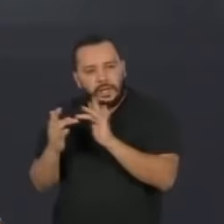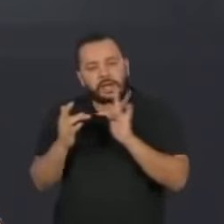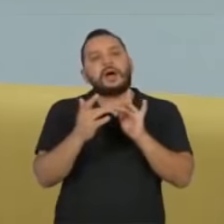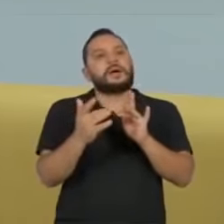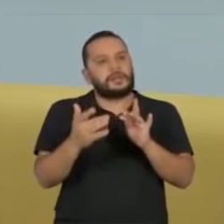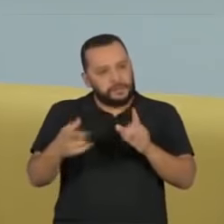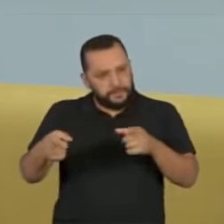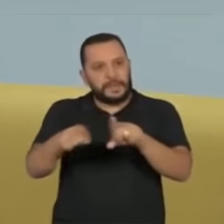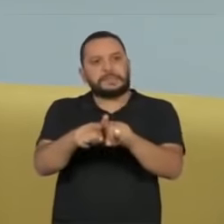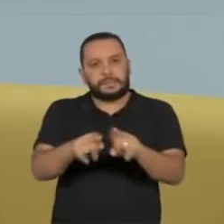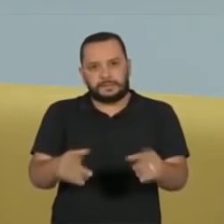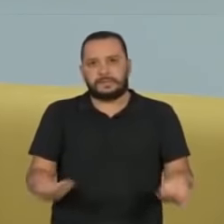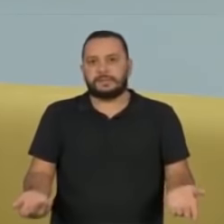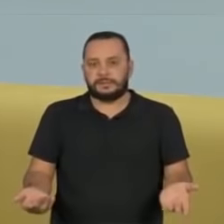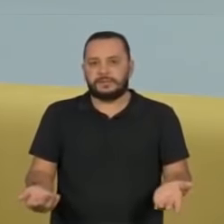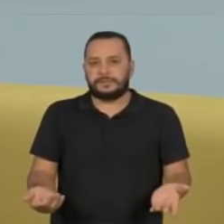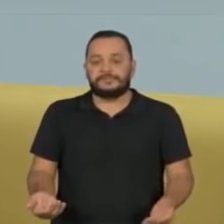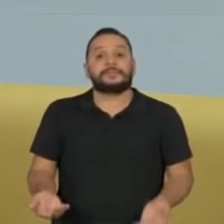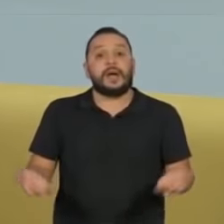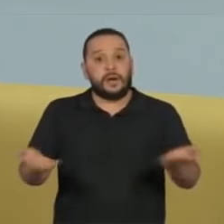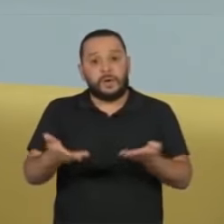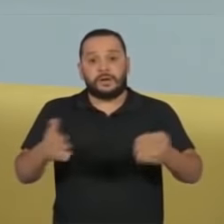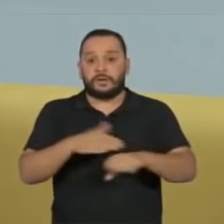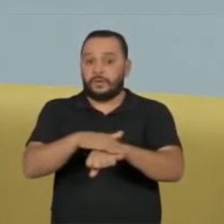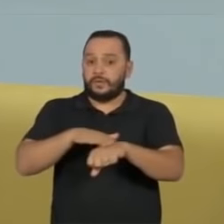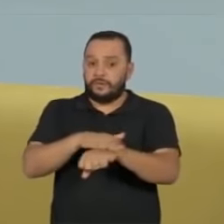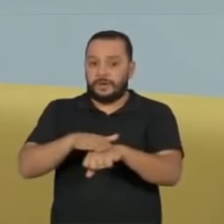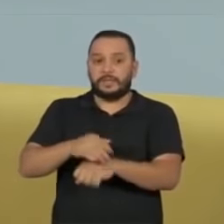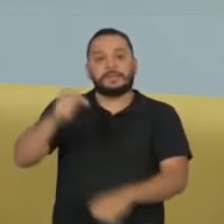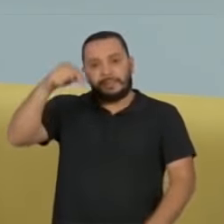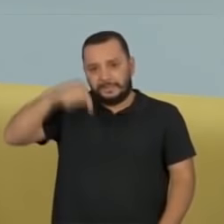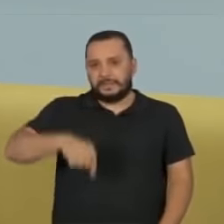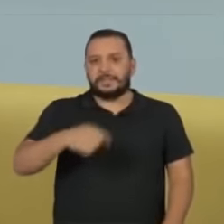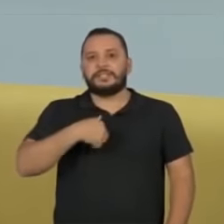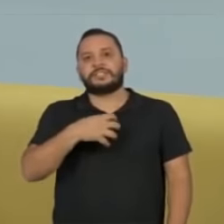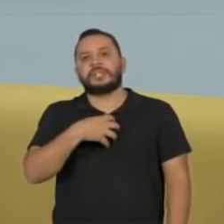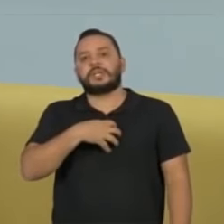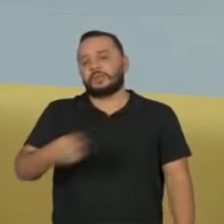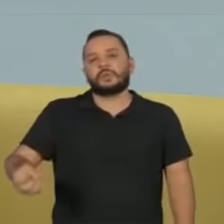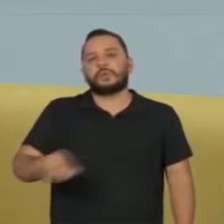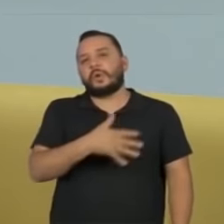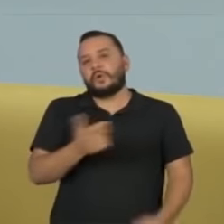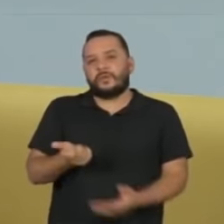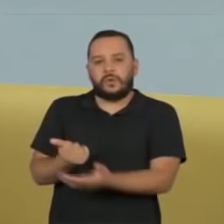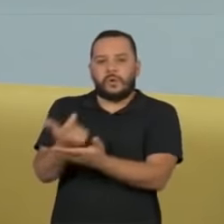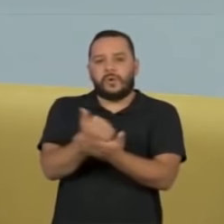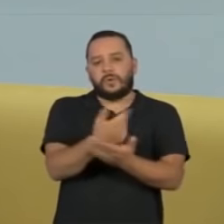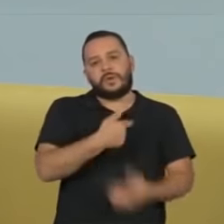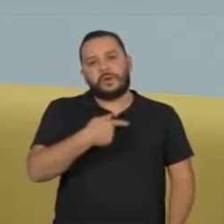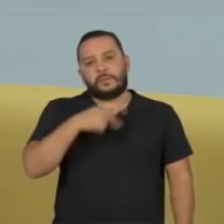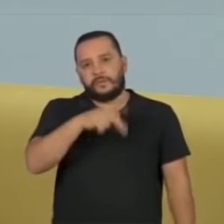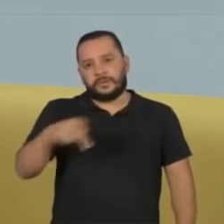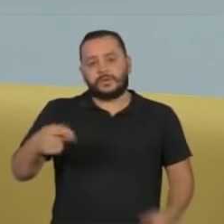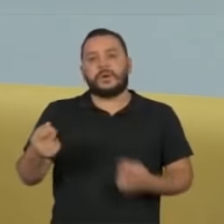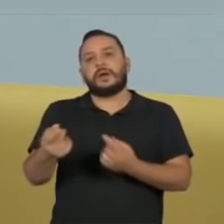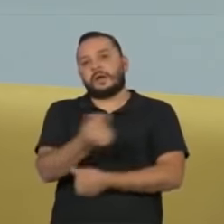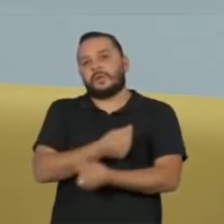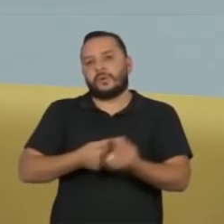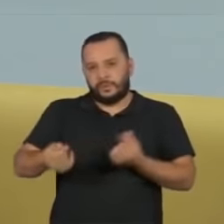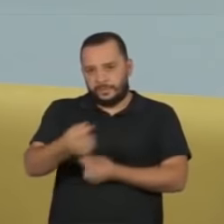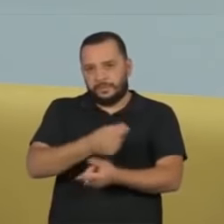parcerias. Bom, e quem conversa com a gente hoje sobre as novas formas de consumir é o professor de Economia Criativa